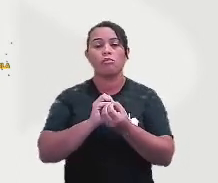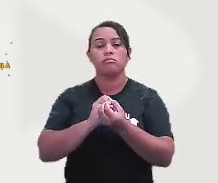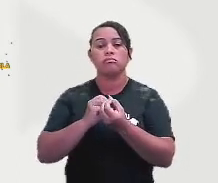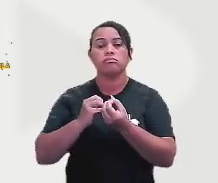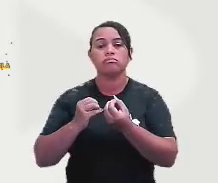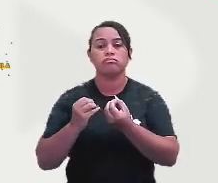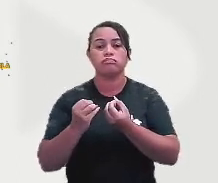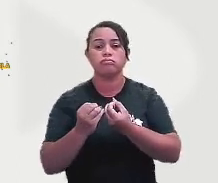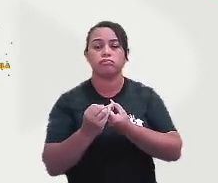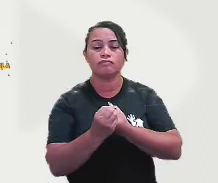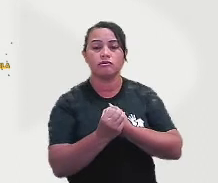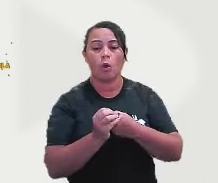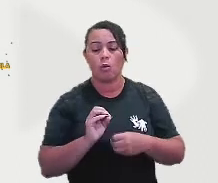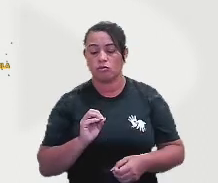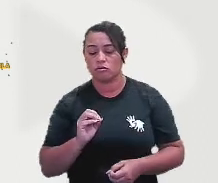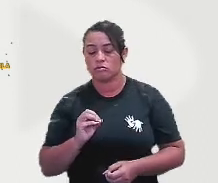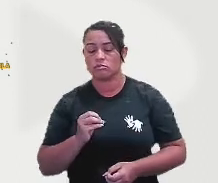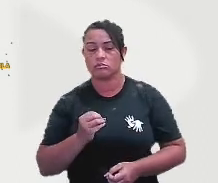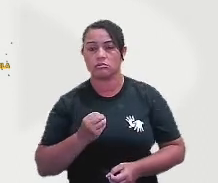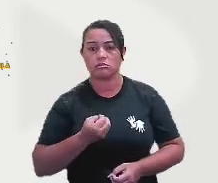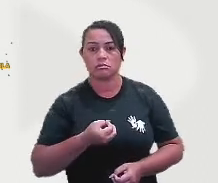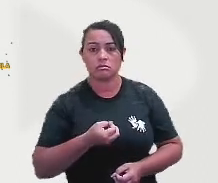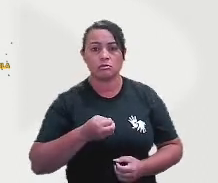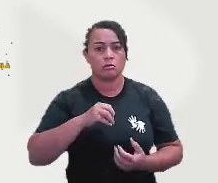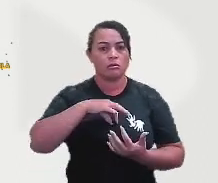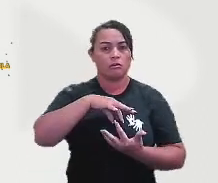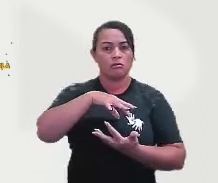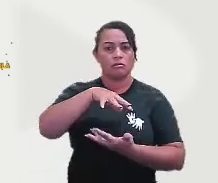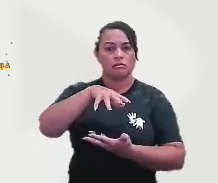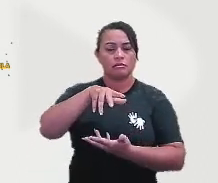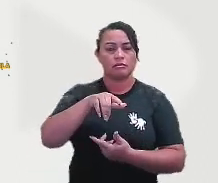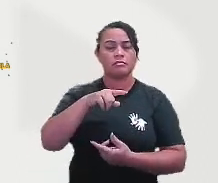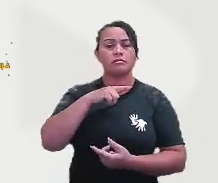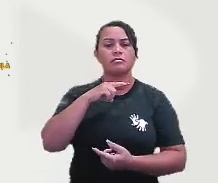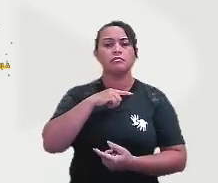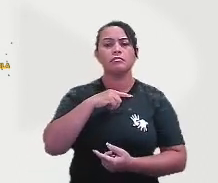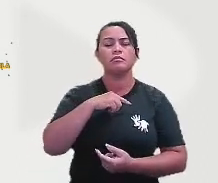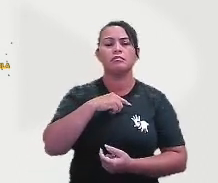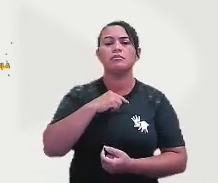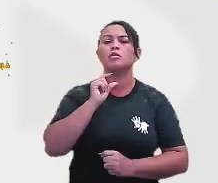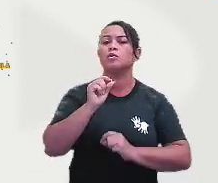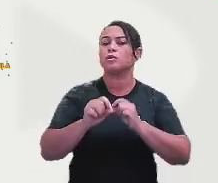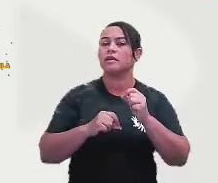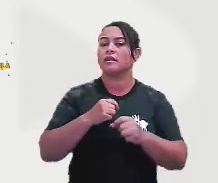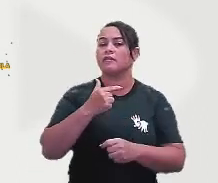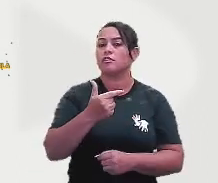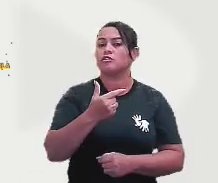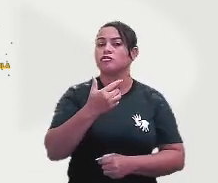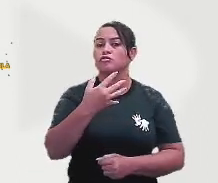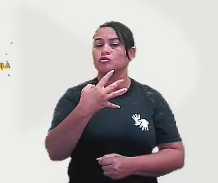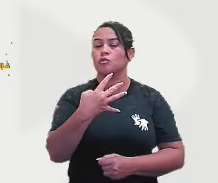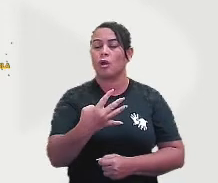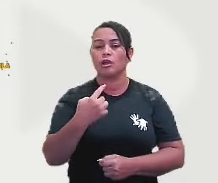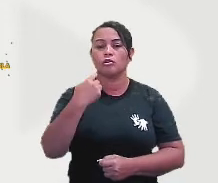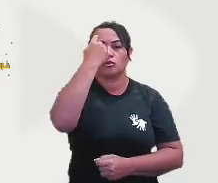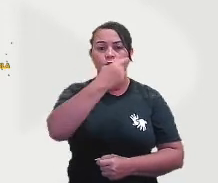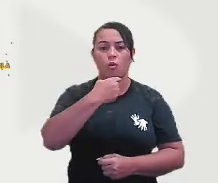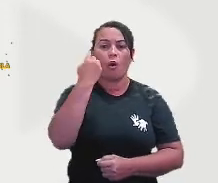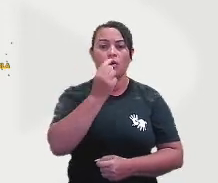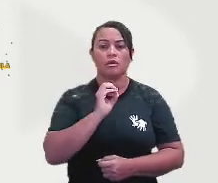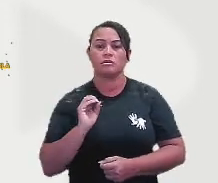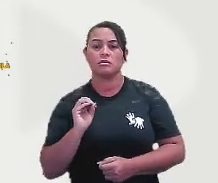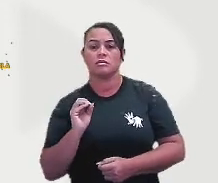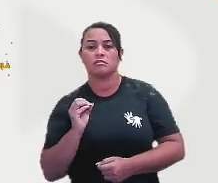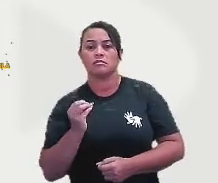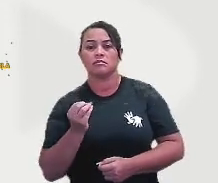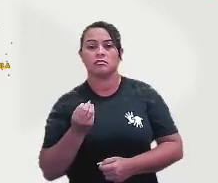Terra. E o intervalo de tempo de uma rotação completa da Terra equivale a 24 horas, que representa um